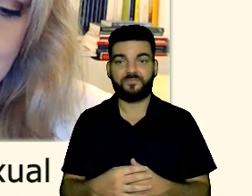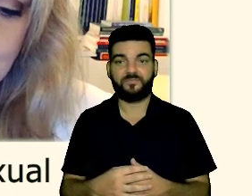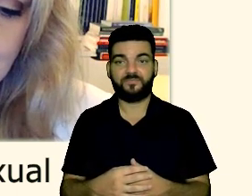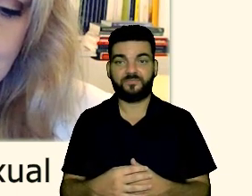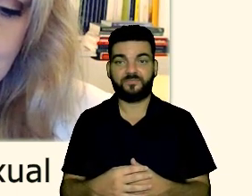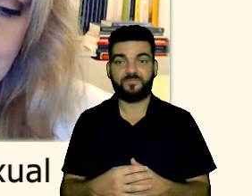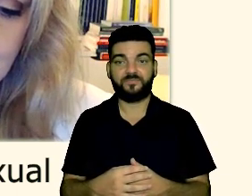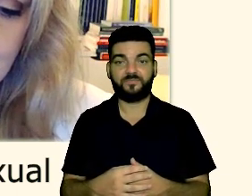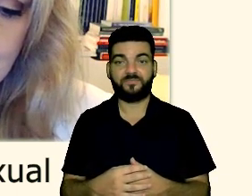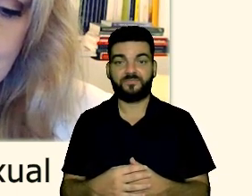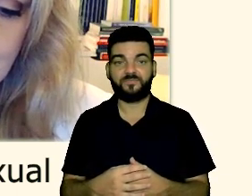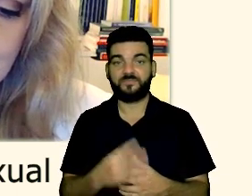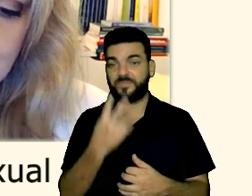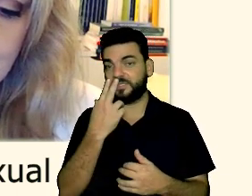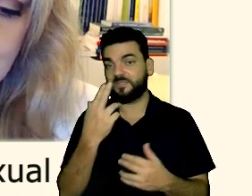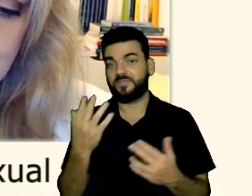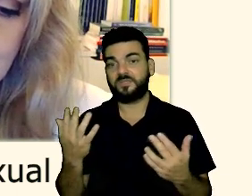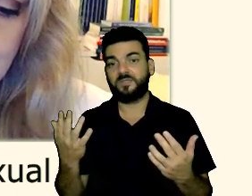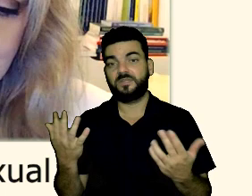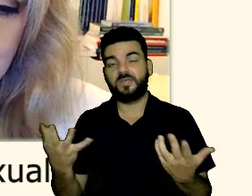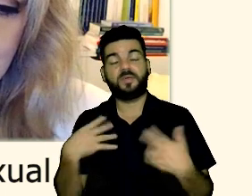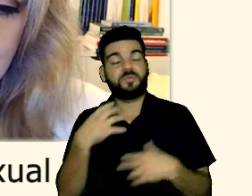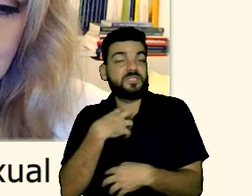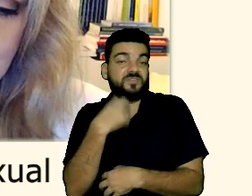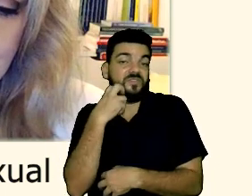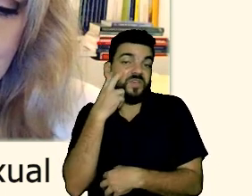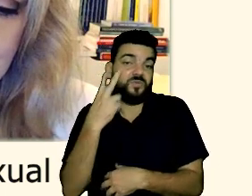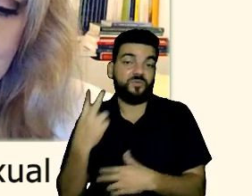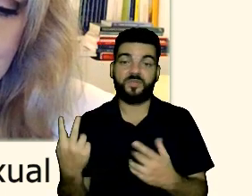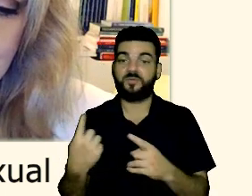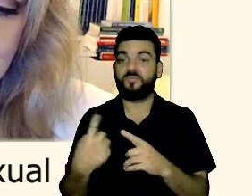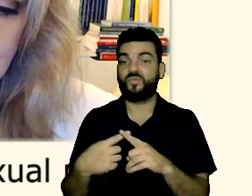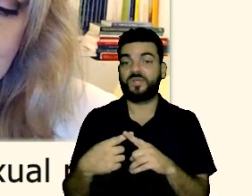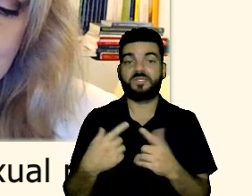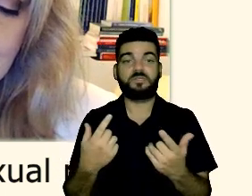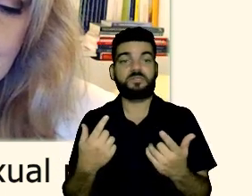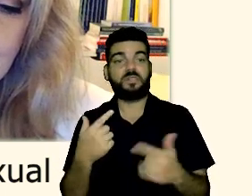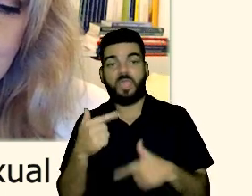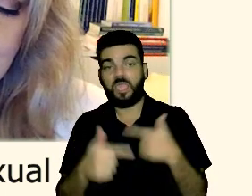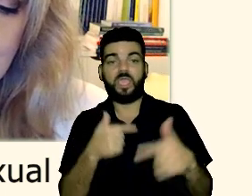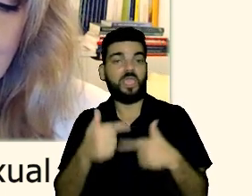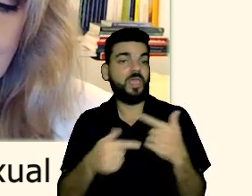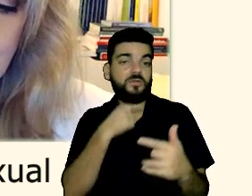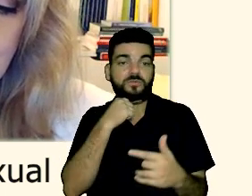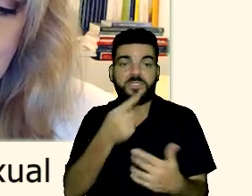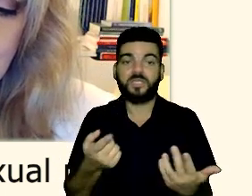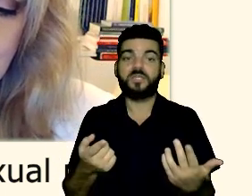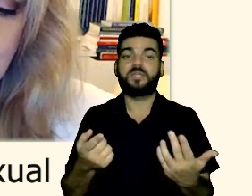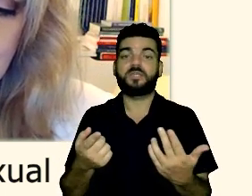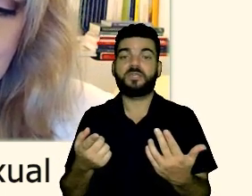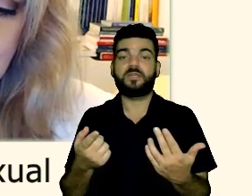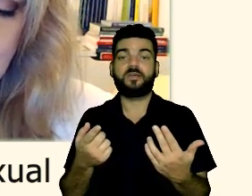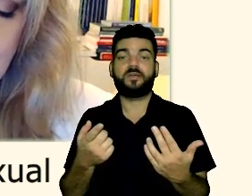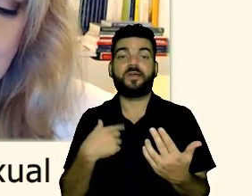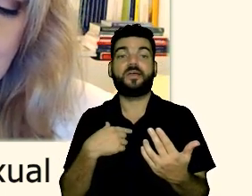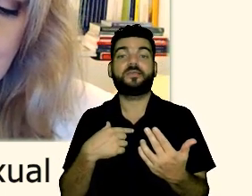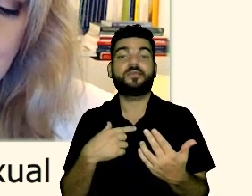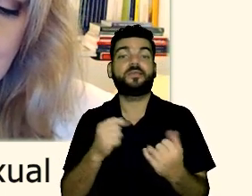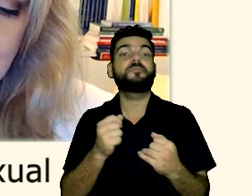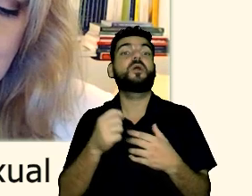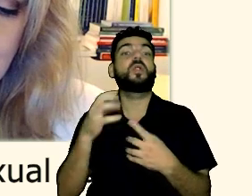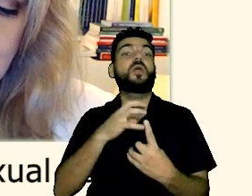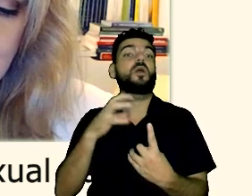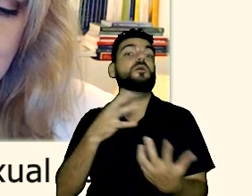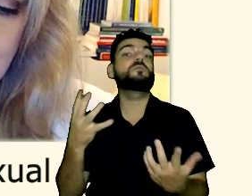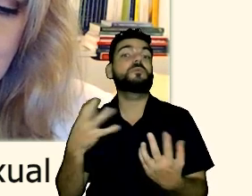né? E para as pessoas que trabalham principalmente em cidades menores, isso gera um estresse